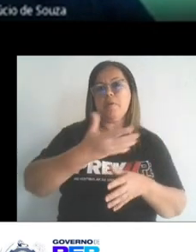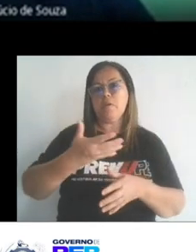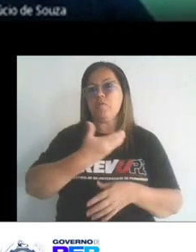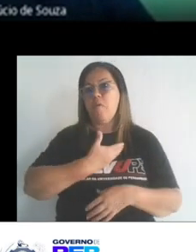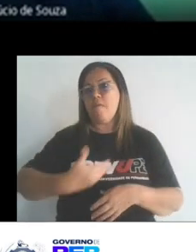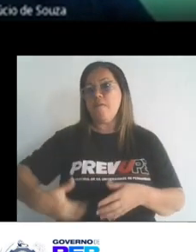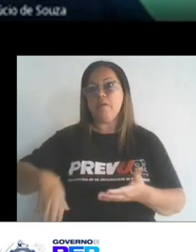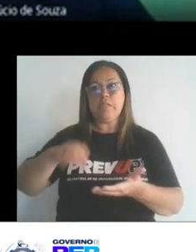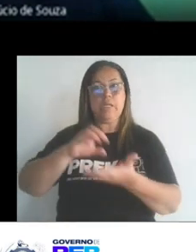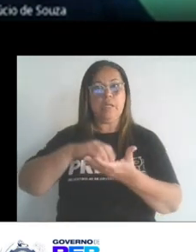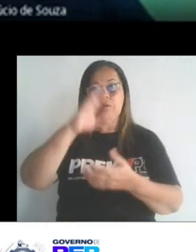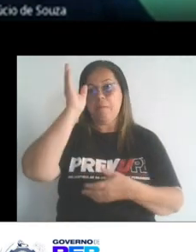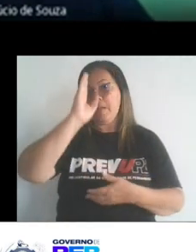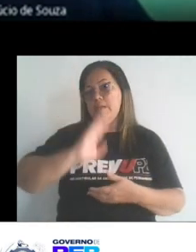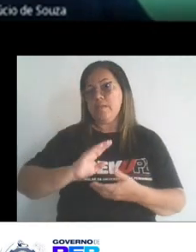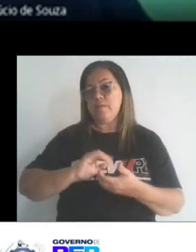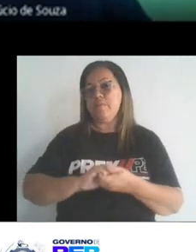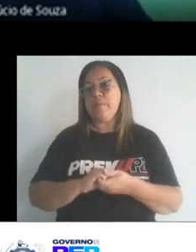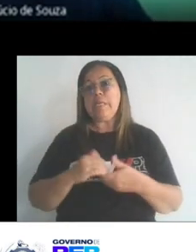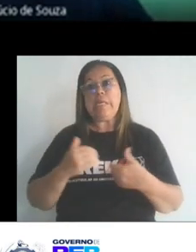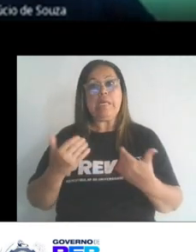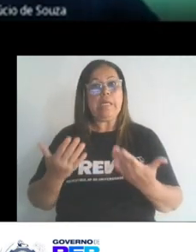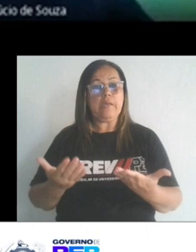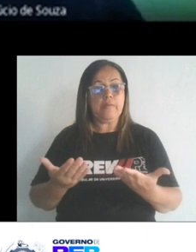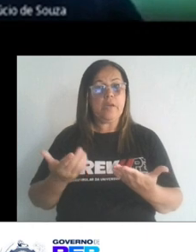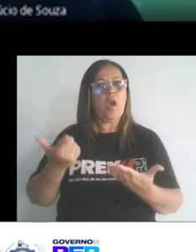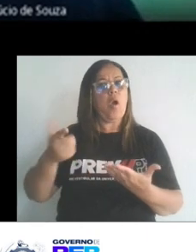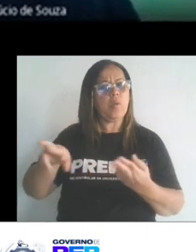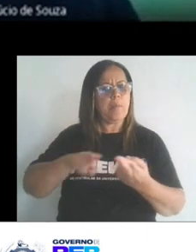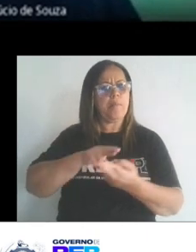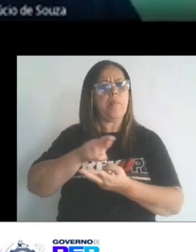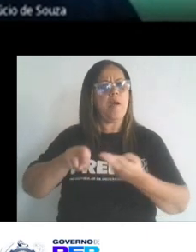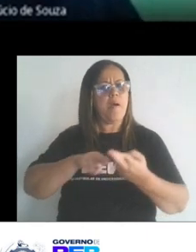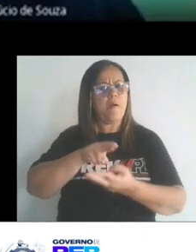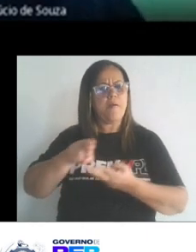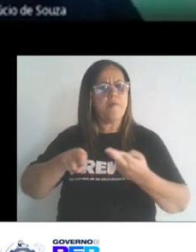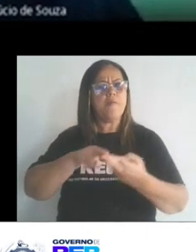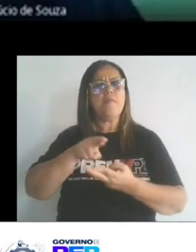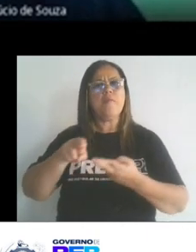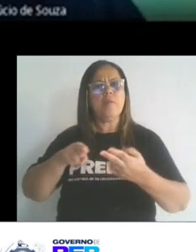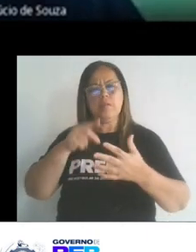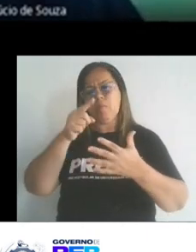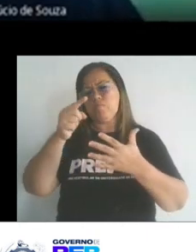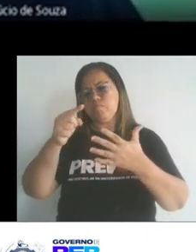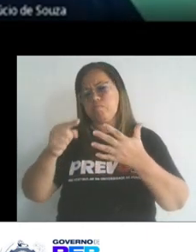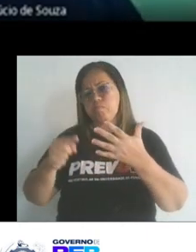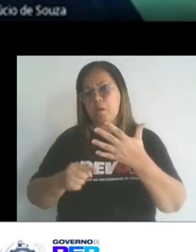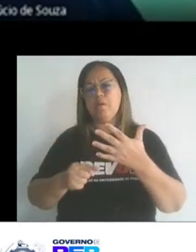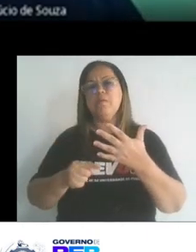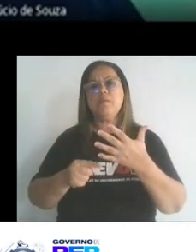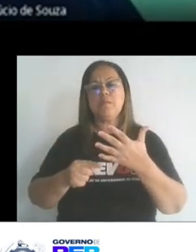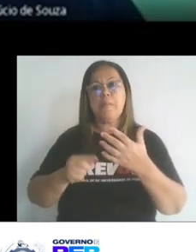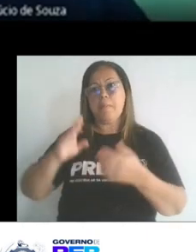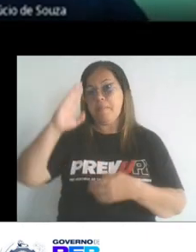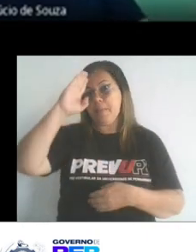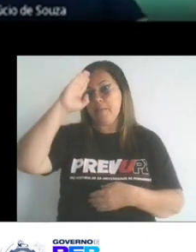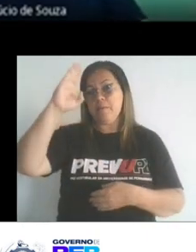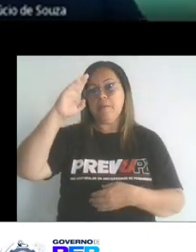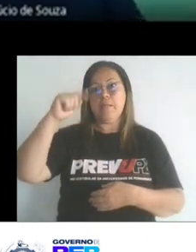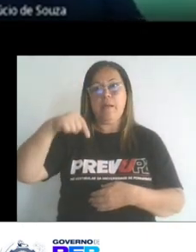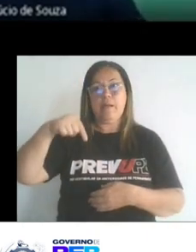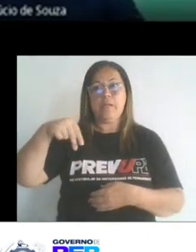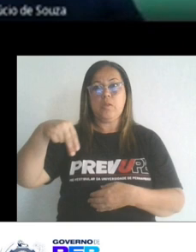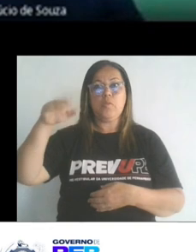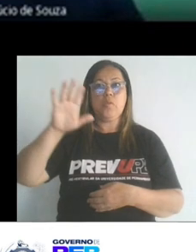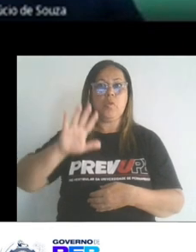Brasil e que foi outra outra revolta nesse repertório de revoltas principalmente aqui no